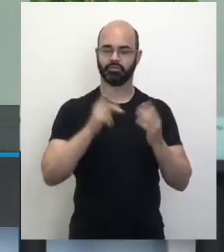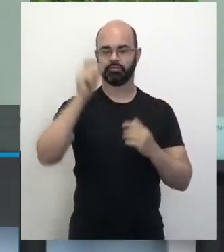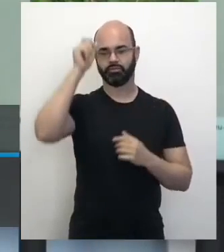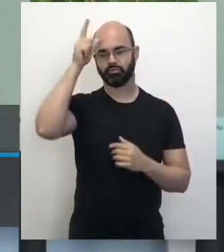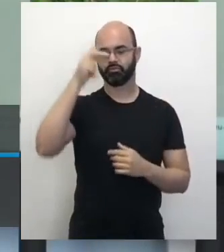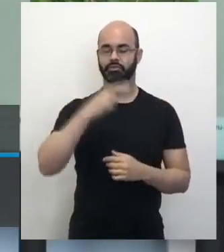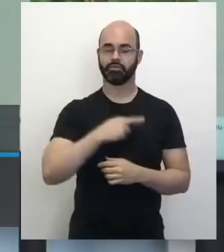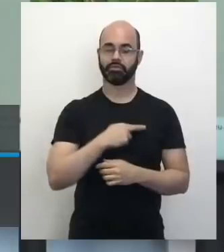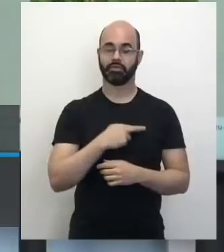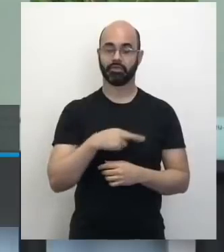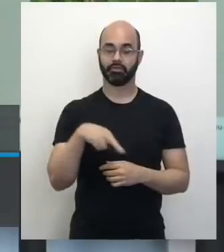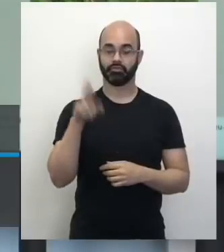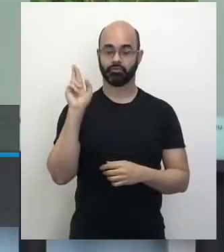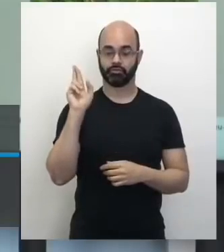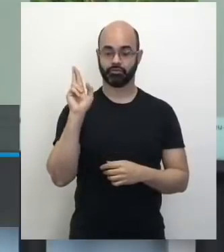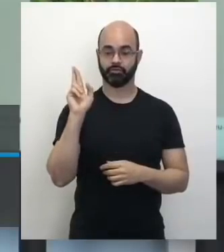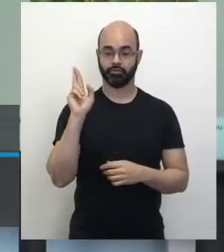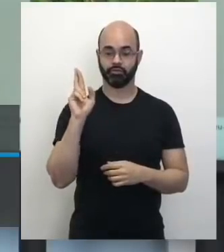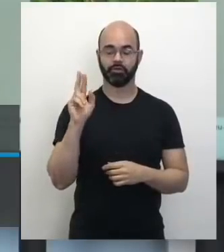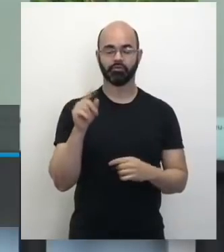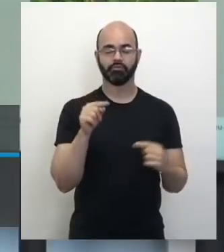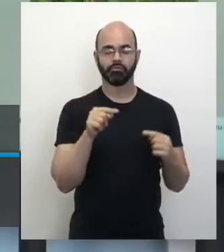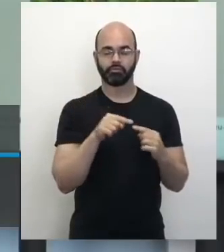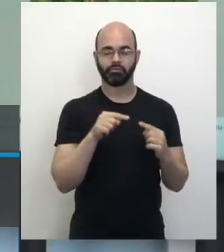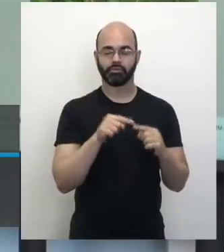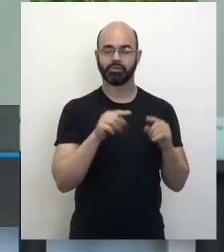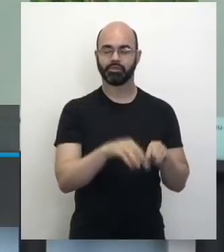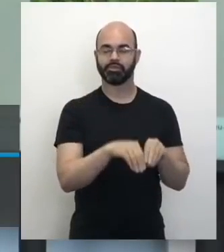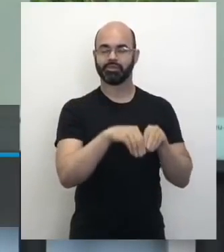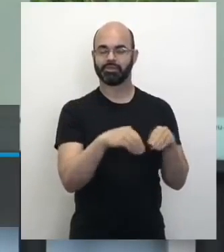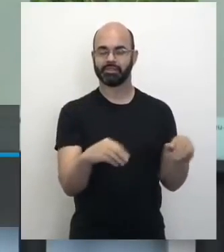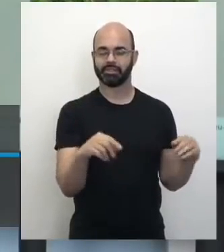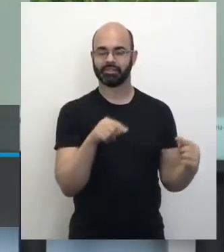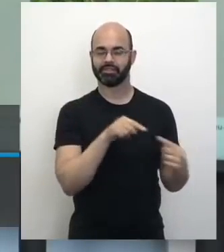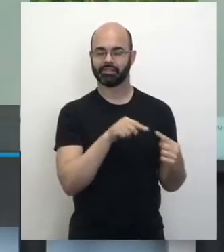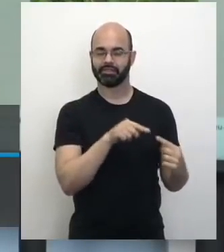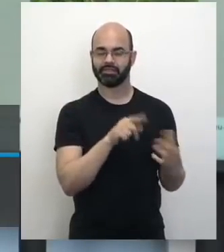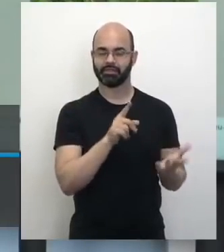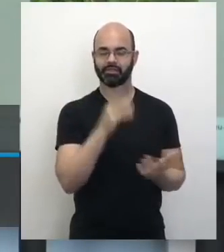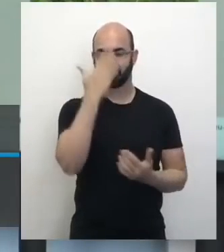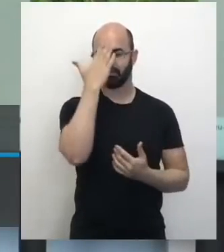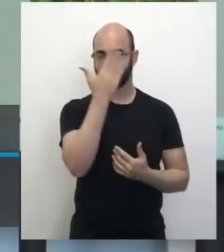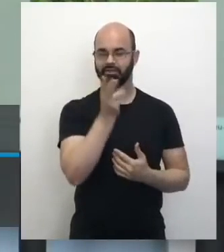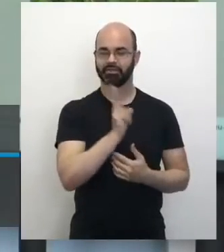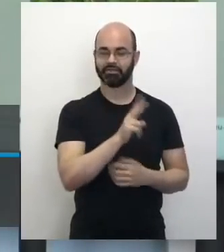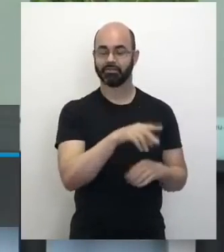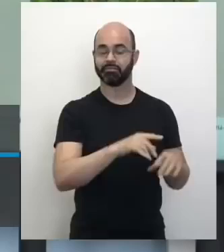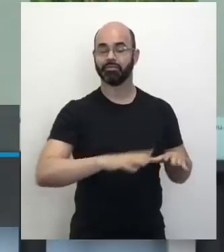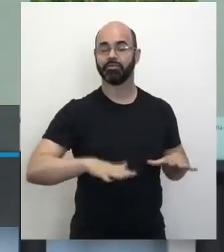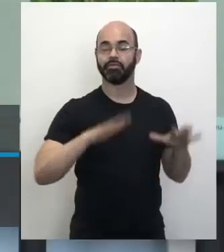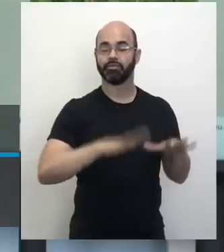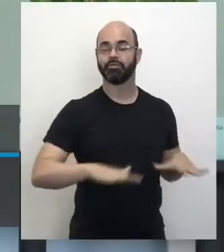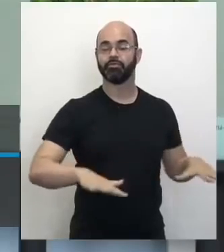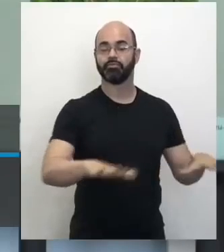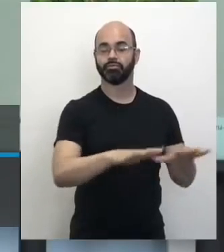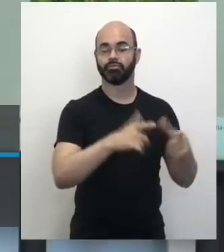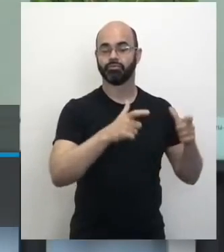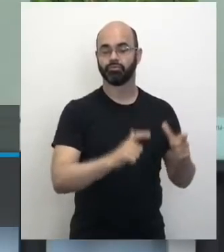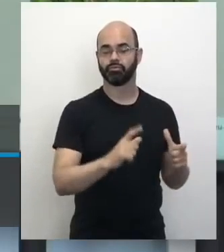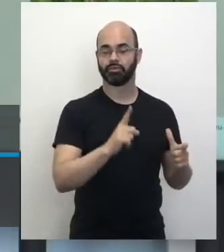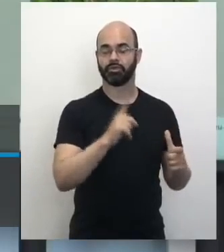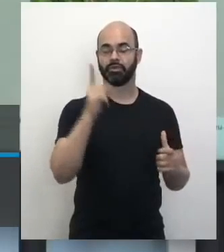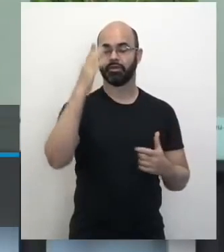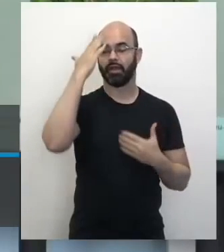sua religiosidade, ela tem muito a ver com a terra. Então é o agradecimento diário que eles têm por esse território. Por isso a